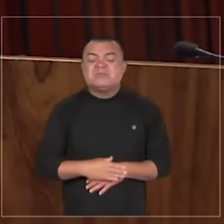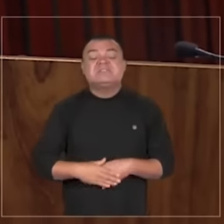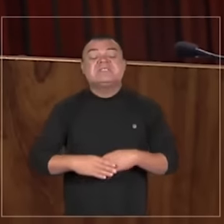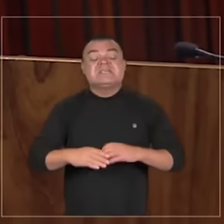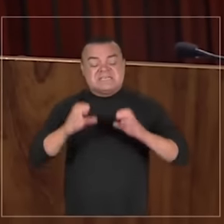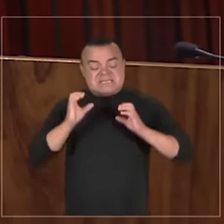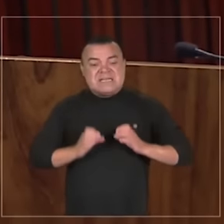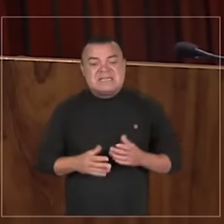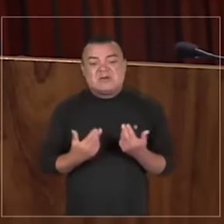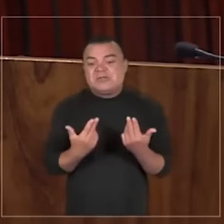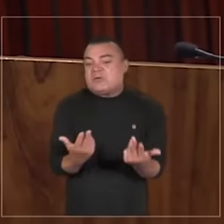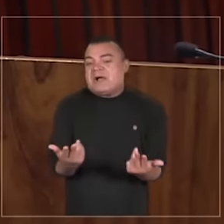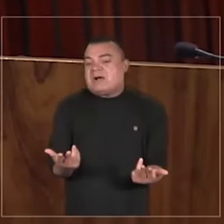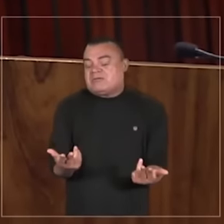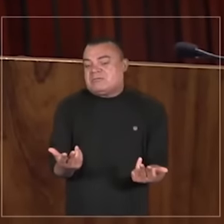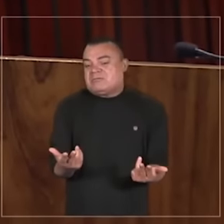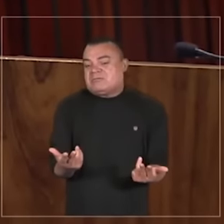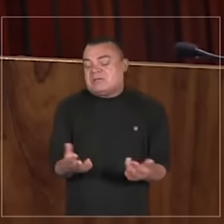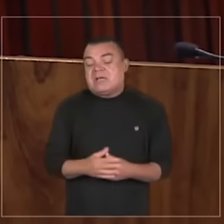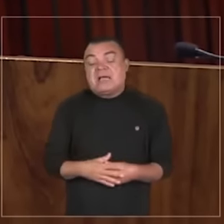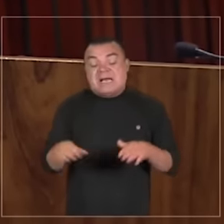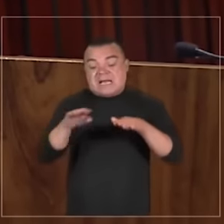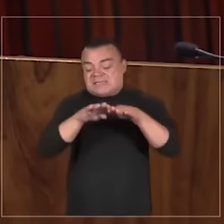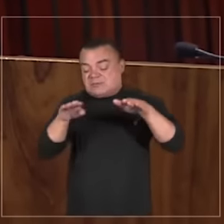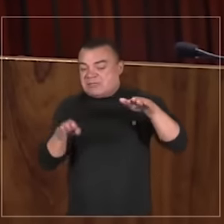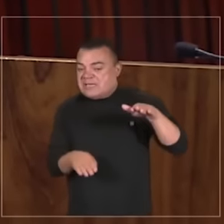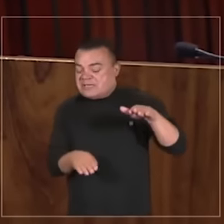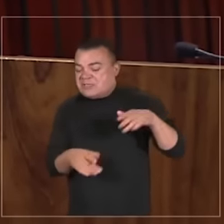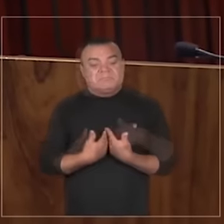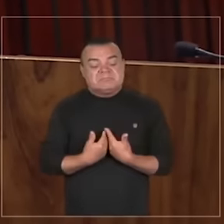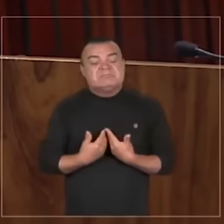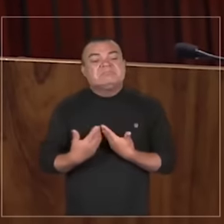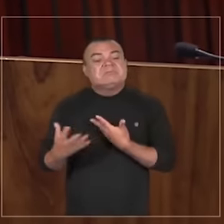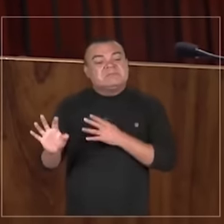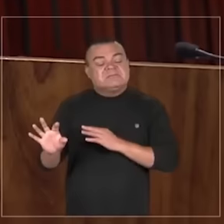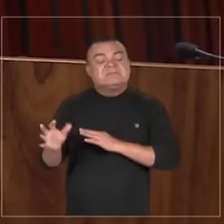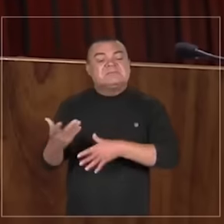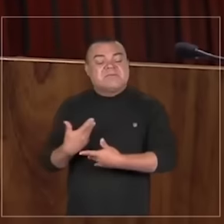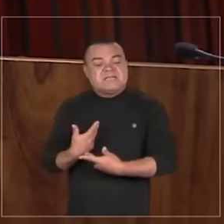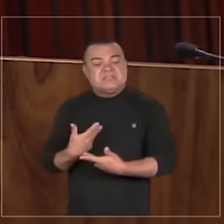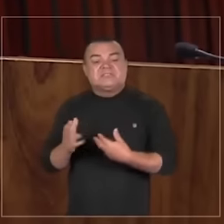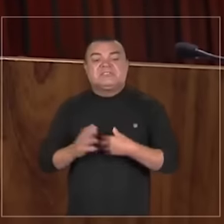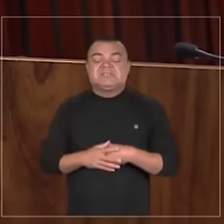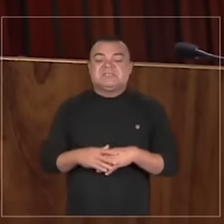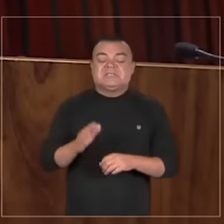assim considera. A desigualdade, ministro, está nesse tipo de tratamento. Nós não